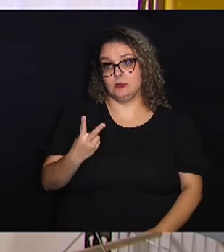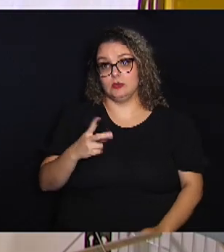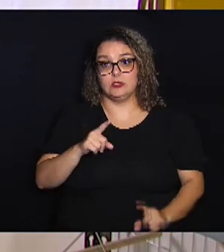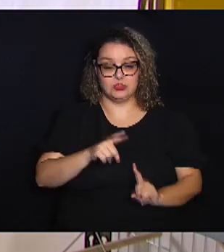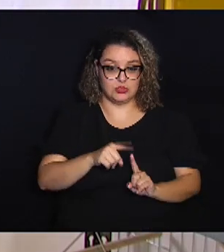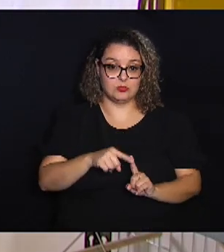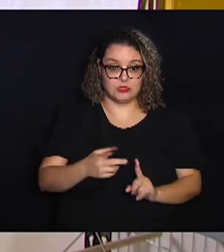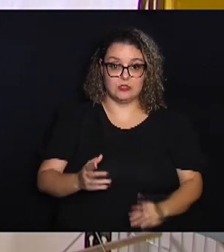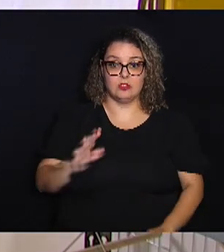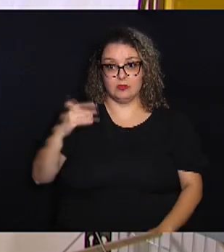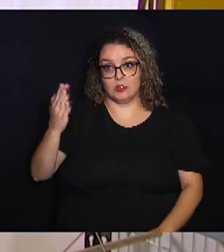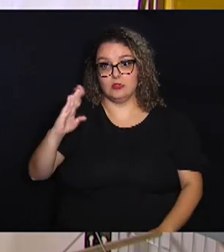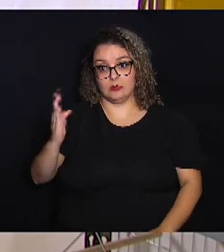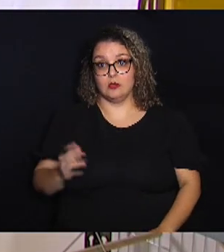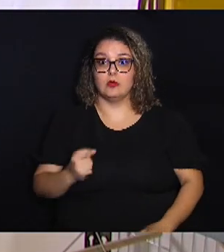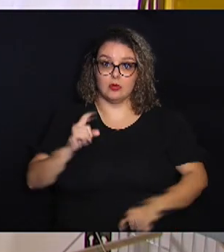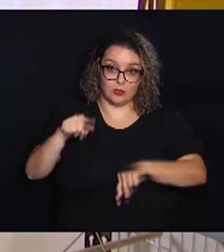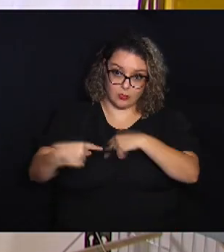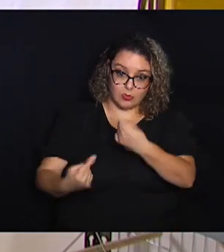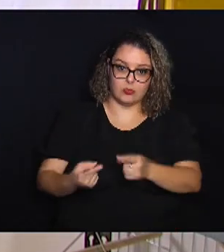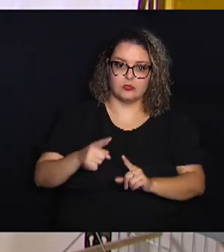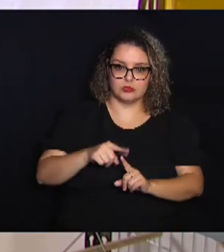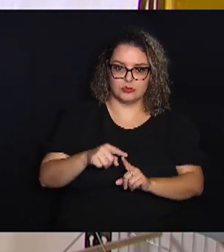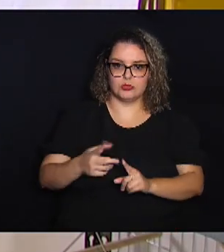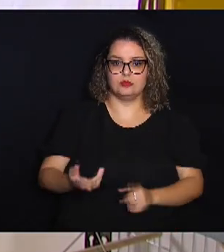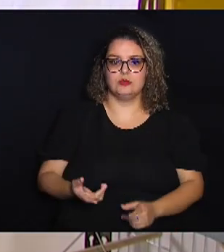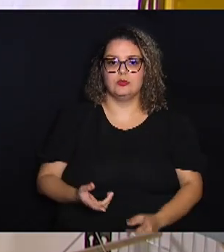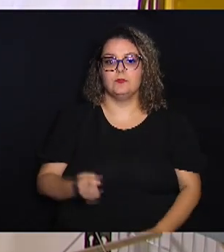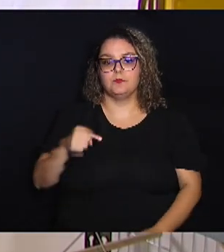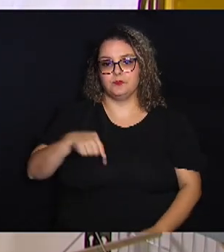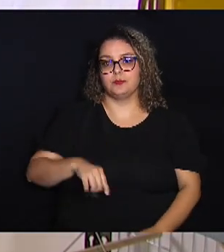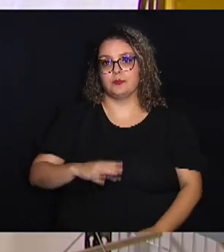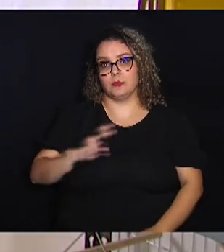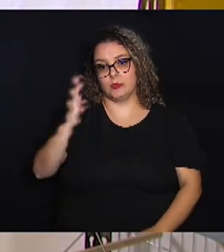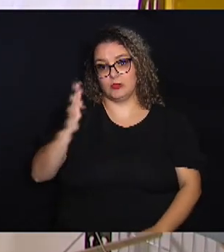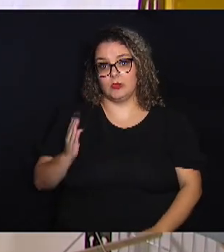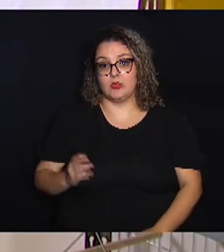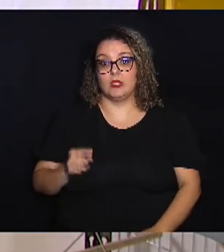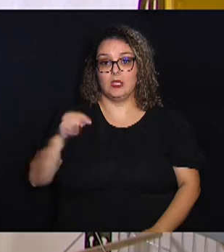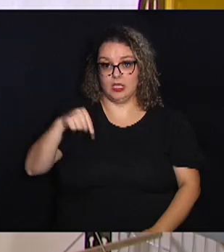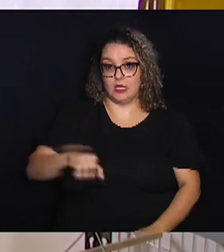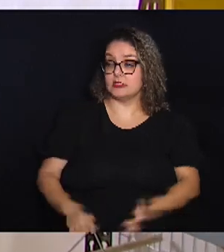E fora do Brasil a gente tem algumas outras espécies. Aqui no Brasil é amplamente criada